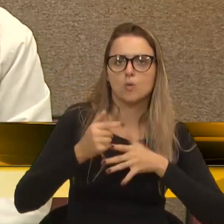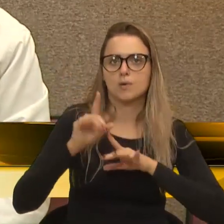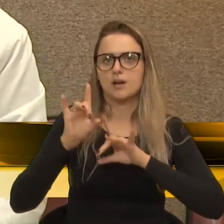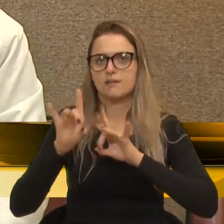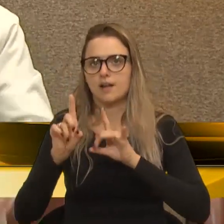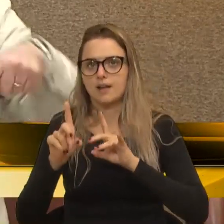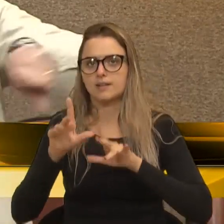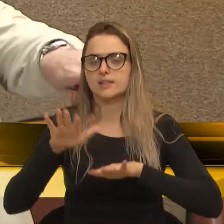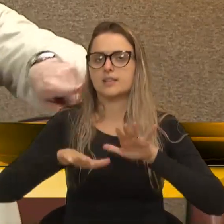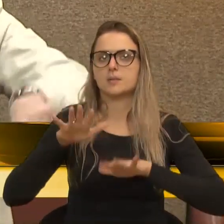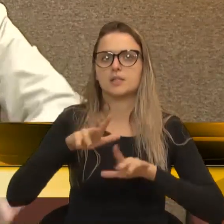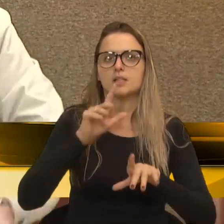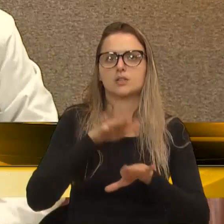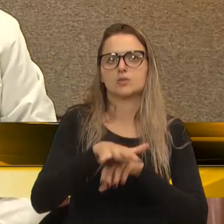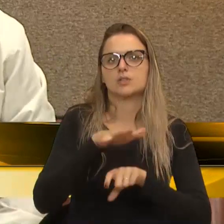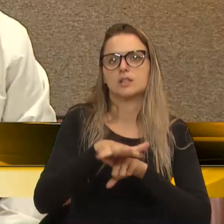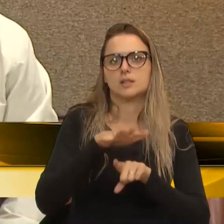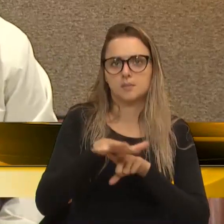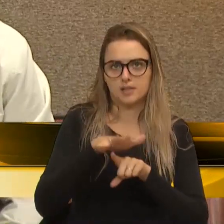condição.